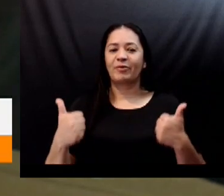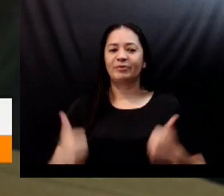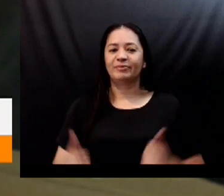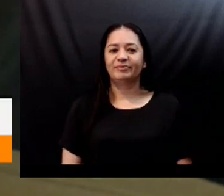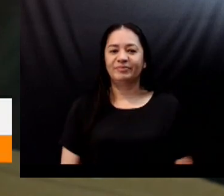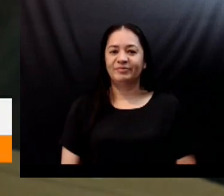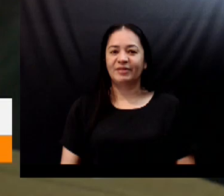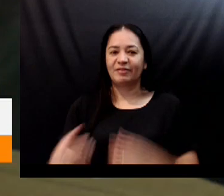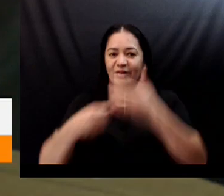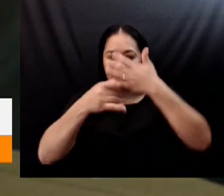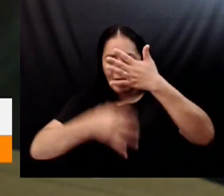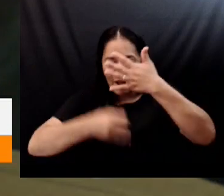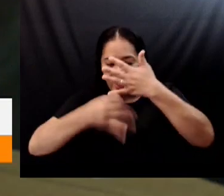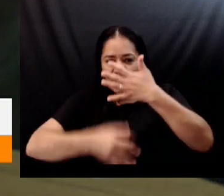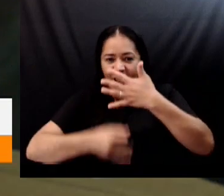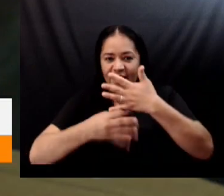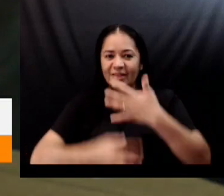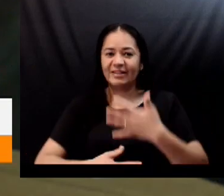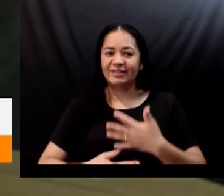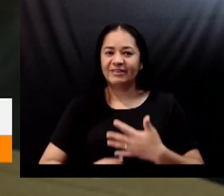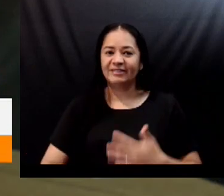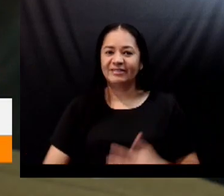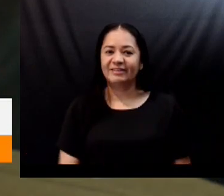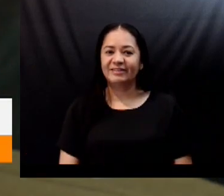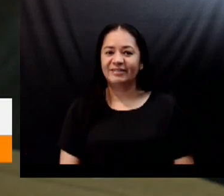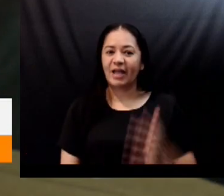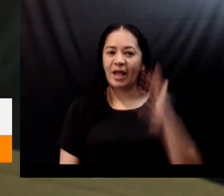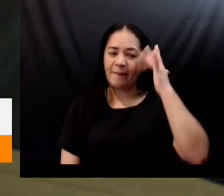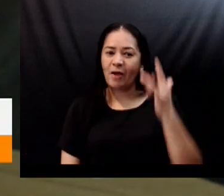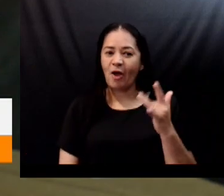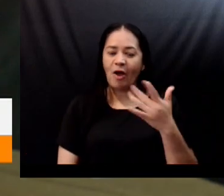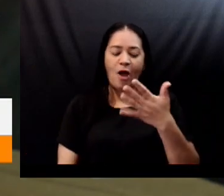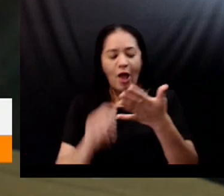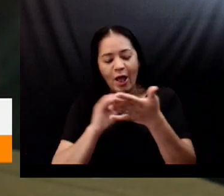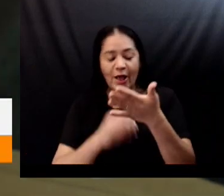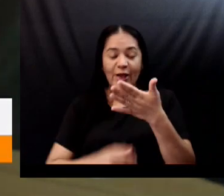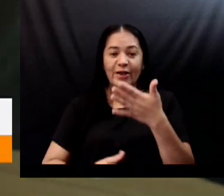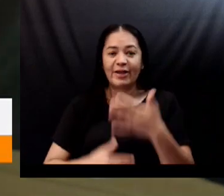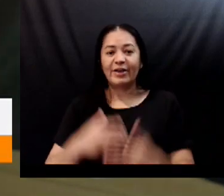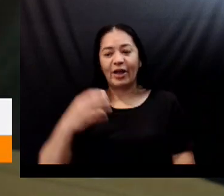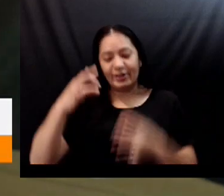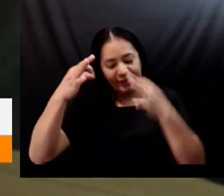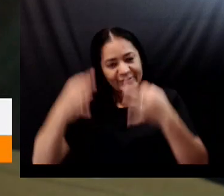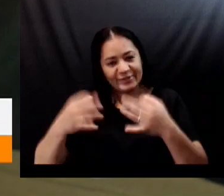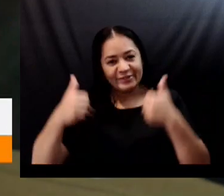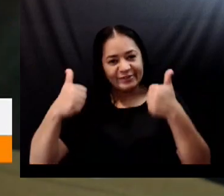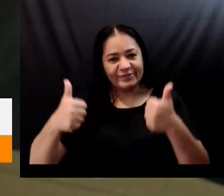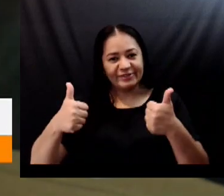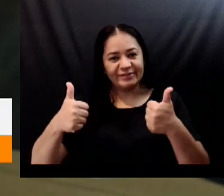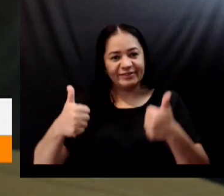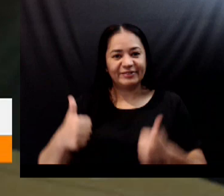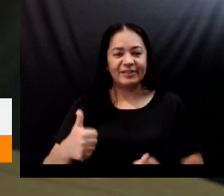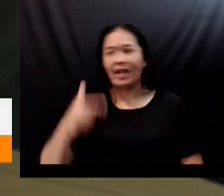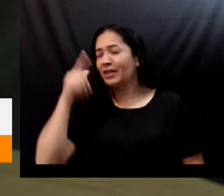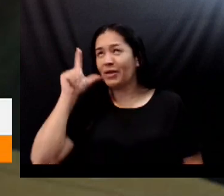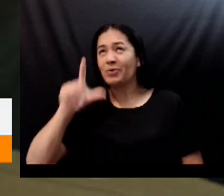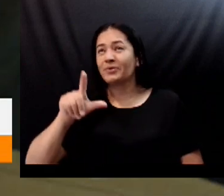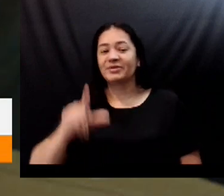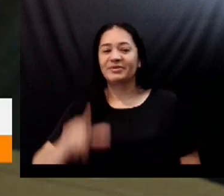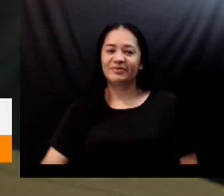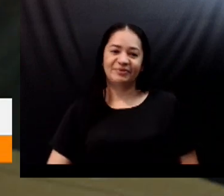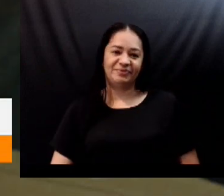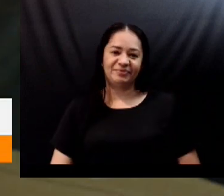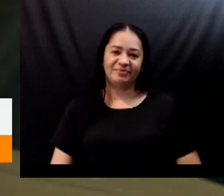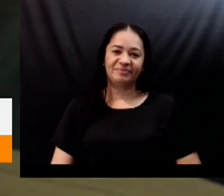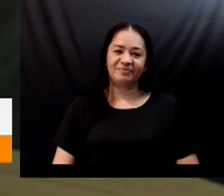nos comentários aí, amanhã fala assim, olha, Psi, deu certo, né? Ah, não deu certo, ah, não consegui ficar longe do celular, ah, ele tocou,